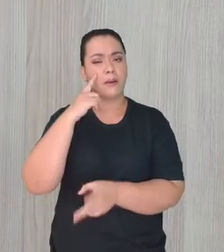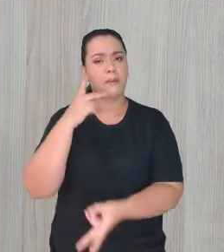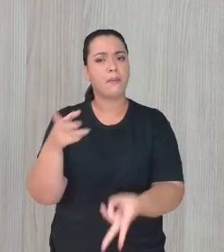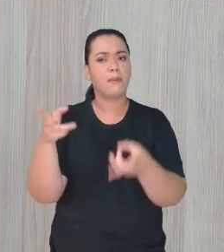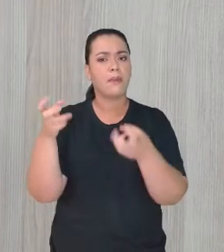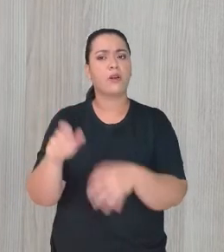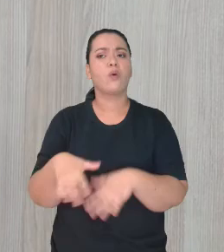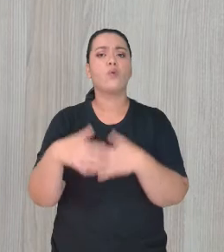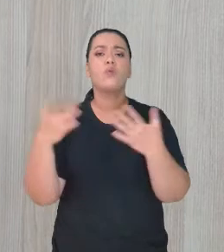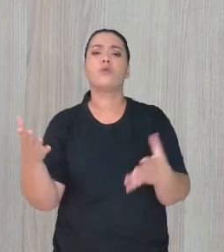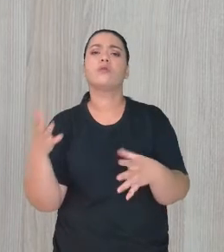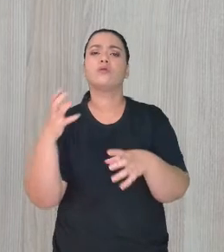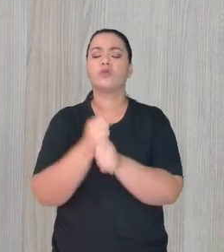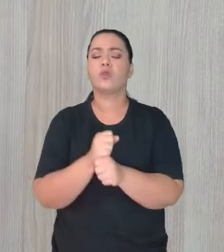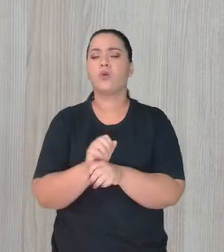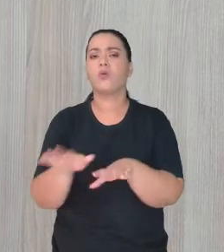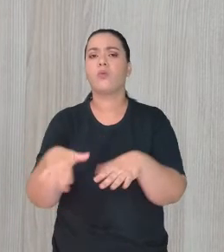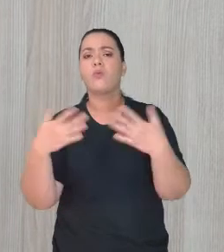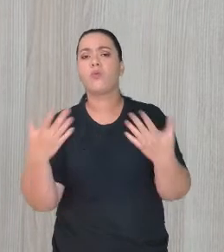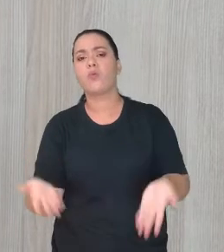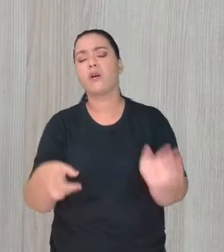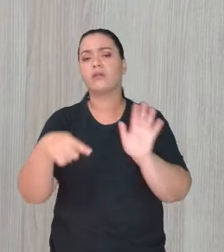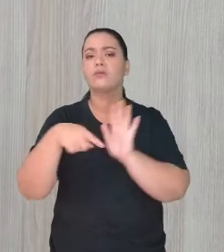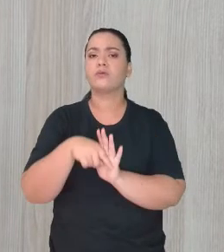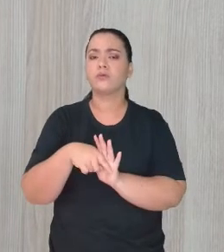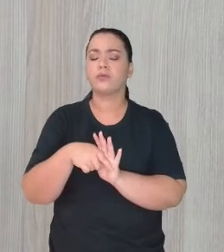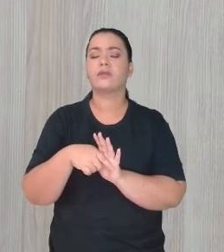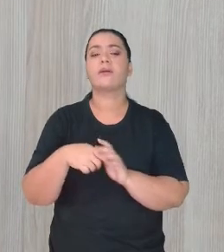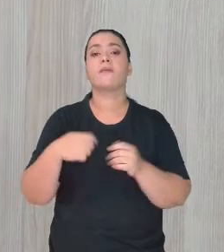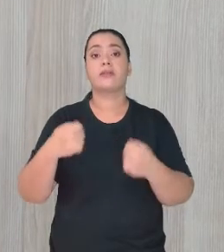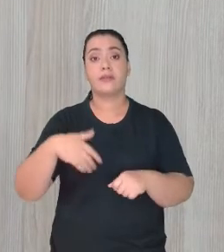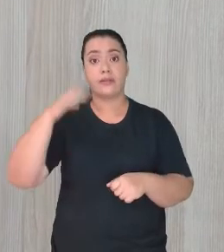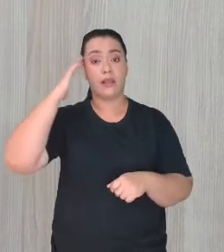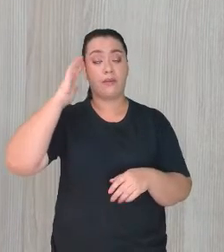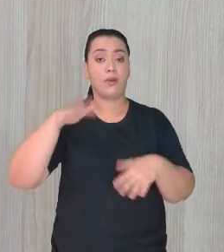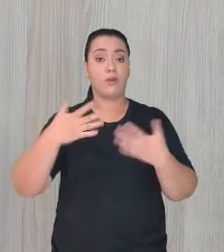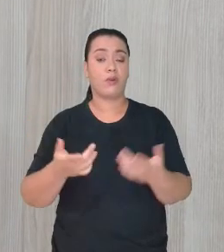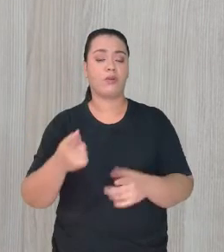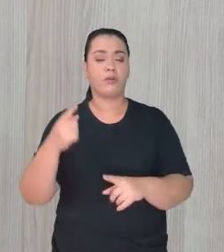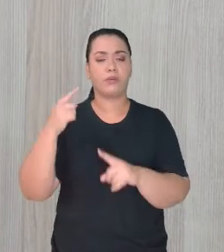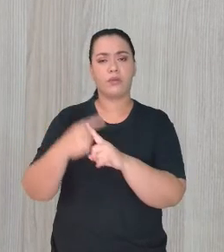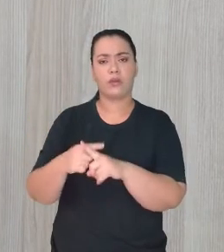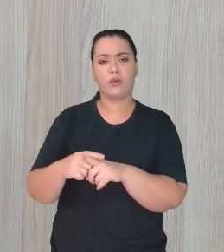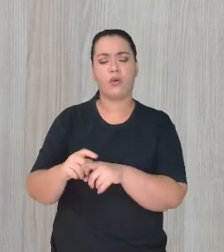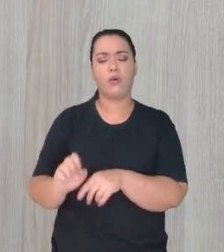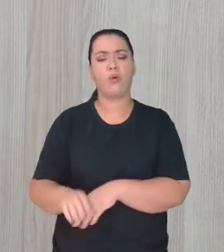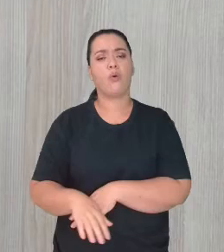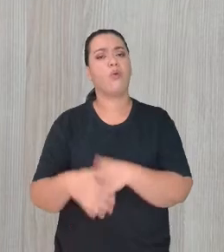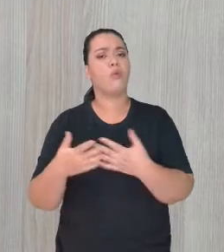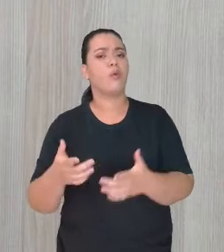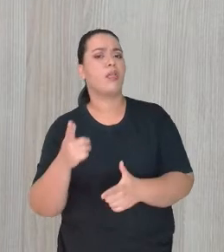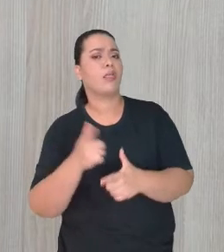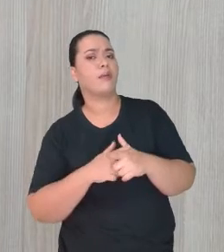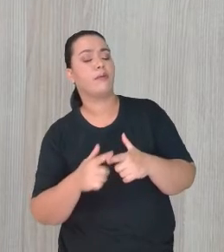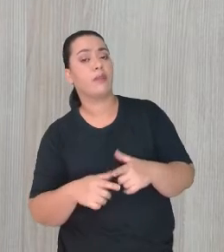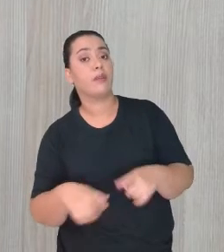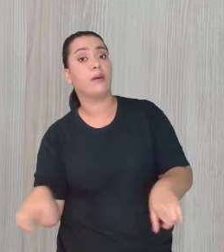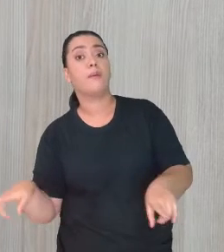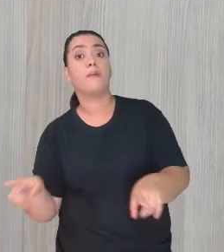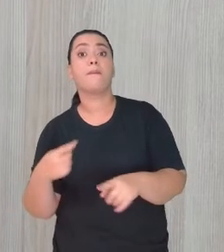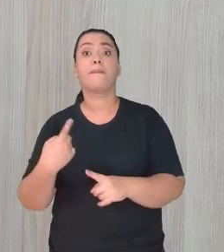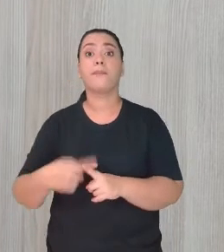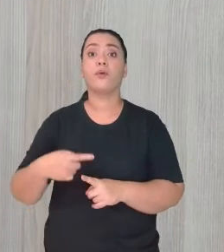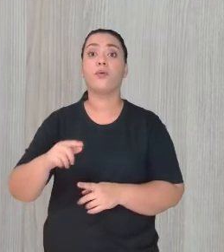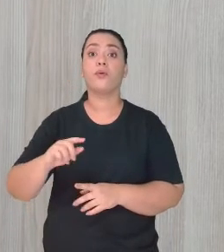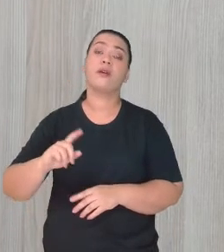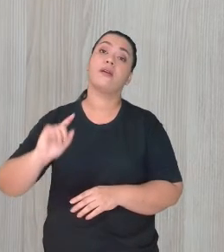perceber quando é que eu vou somar, quando é que eu vou subtrair, quando é que eu vou multiplicar, quando é que eu vou dividir, porque lá na frente